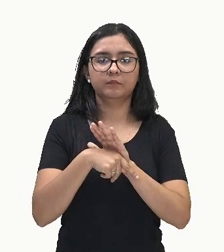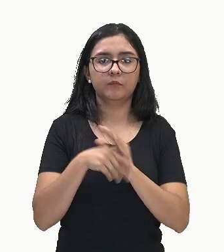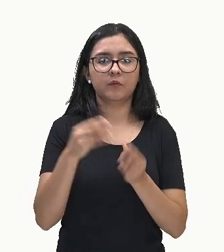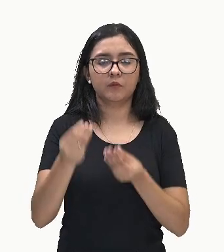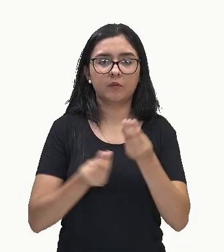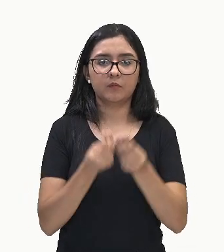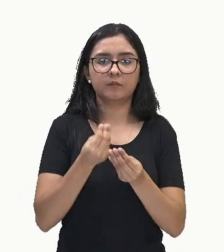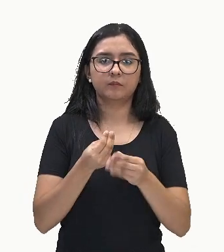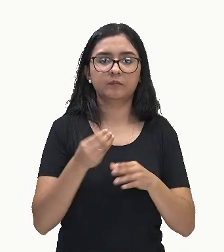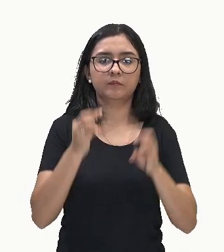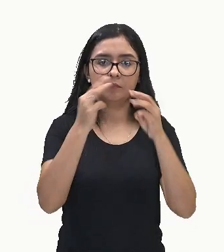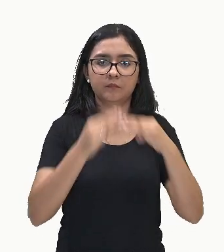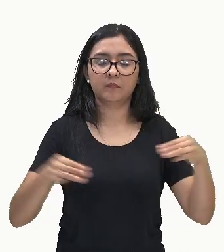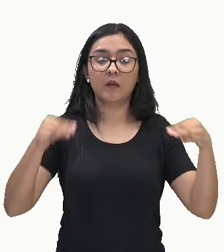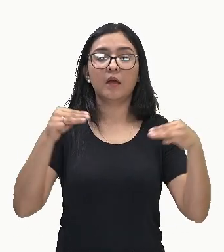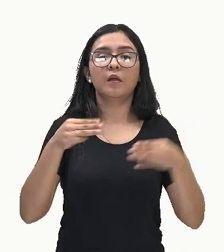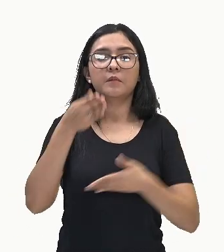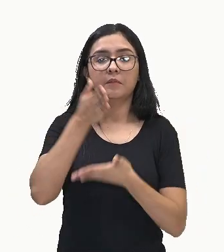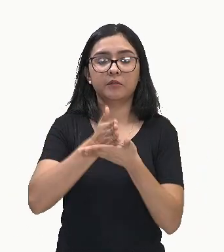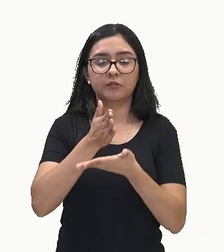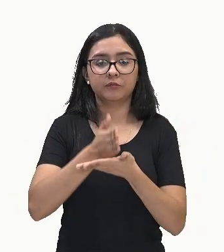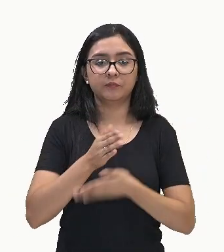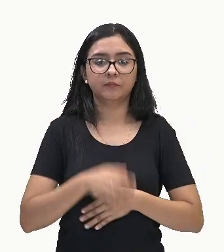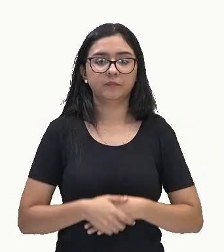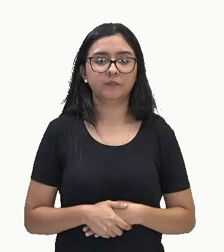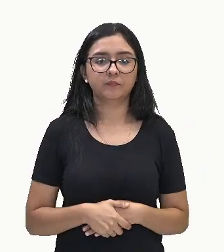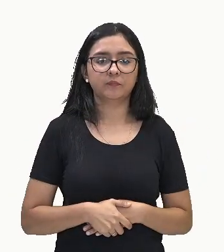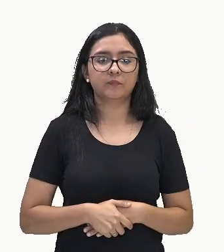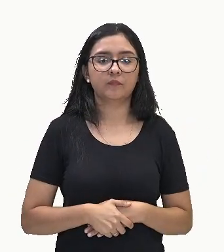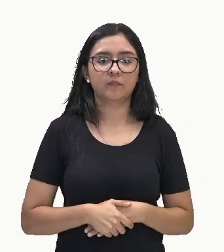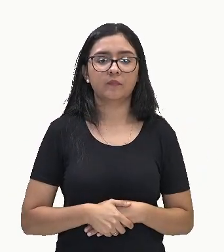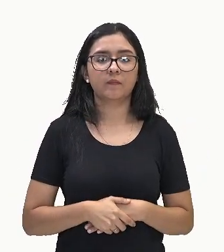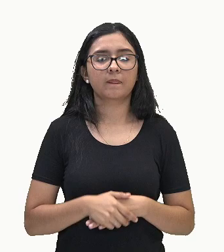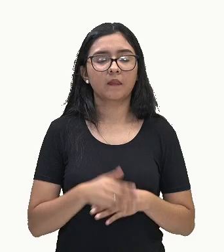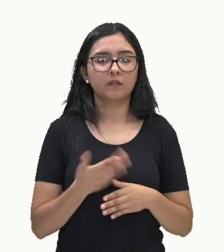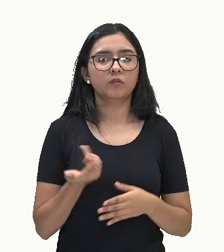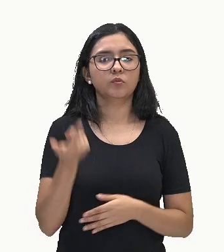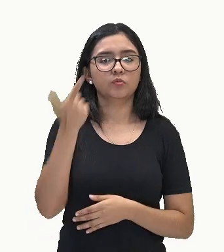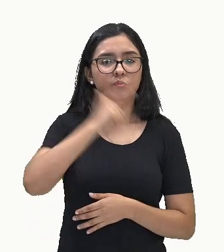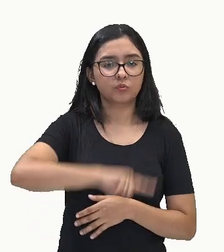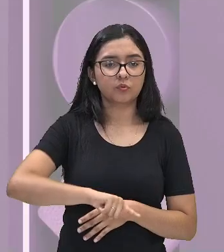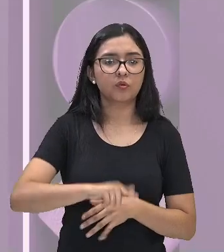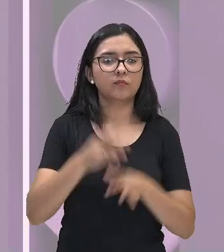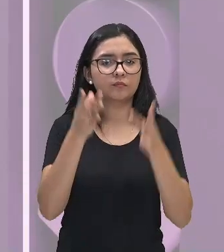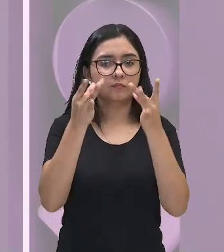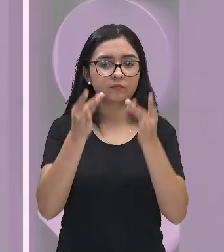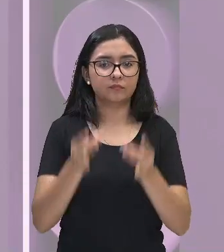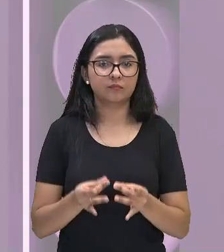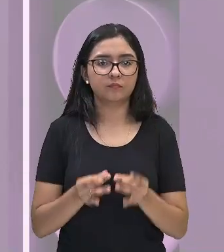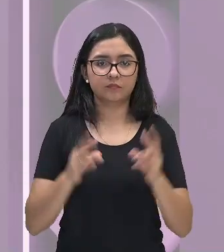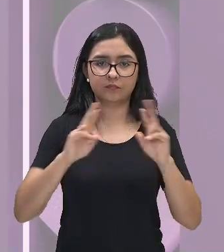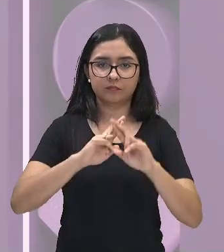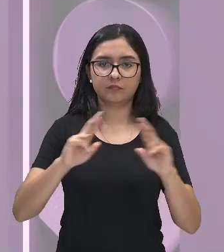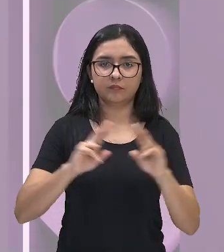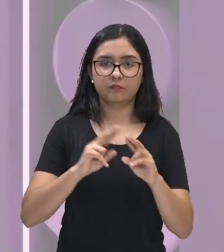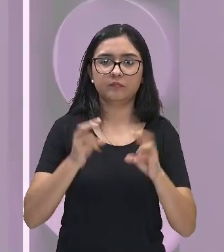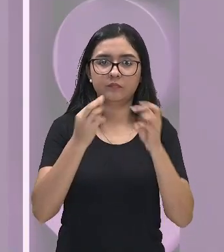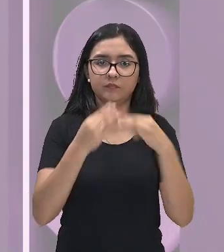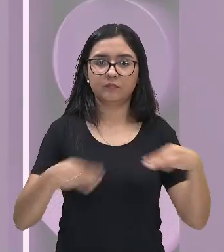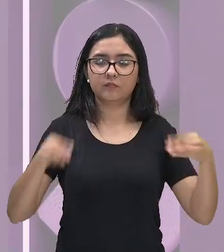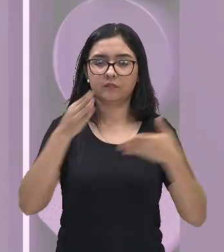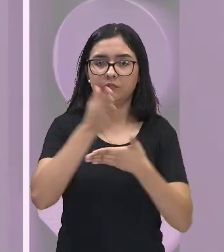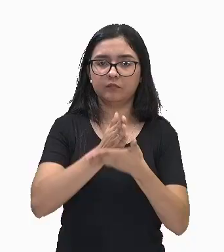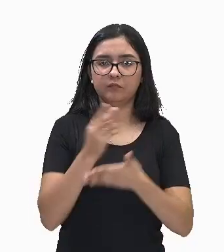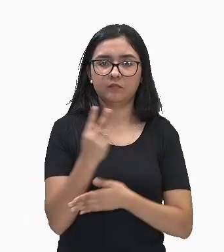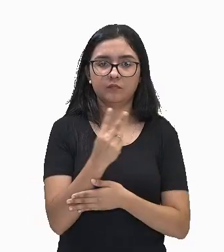Central que é a mediana Beleza então vamos rever aí algum mais alguns detalhes relacionados aí essas duas medidas